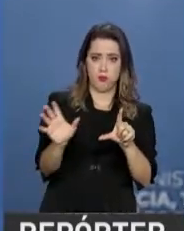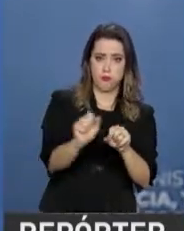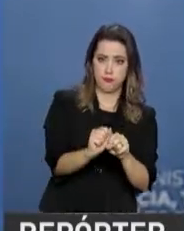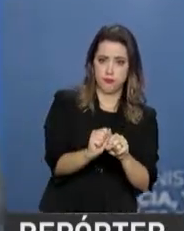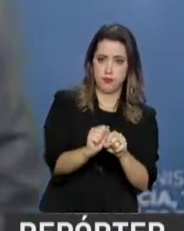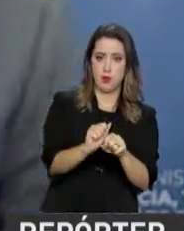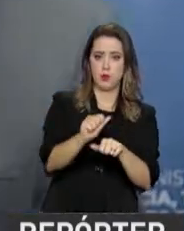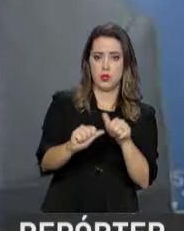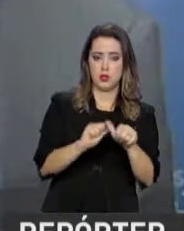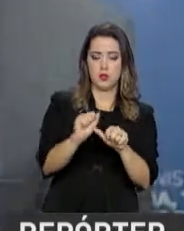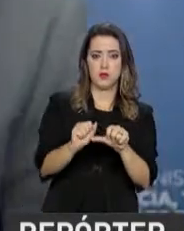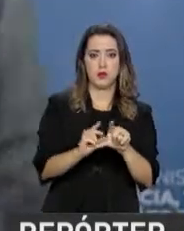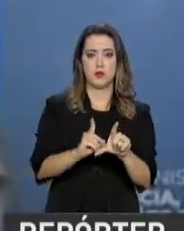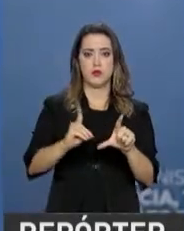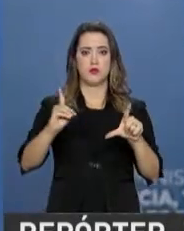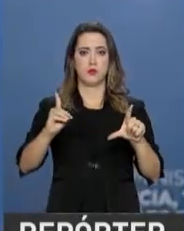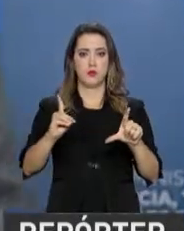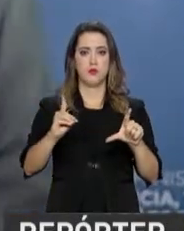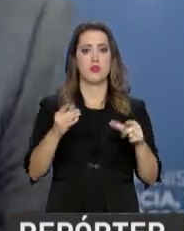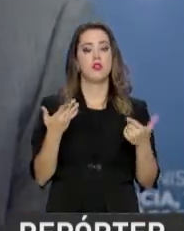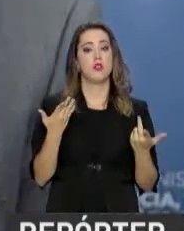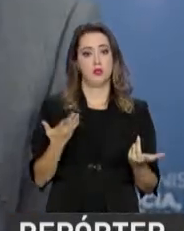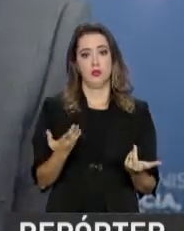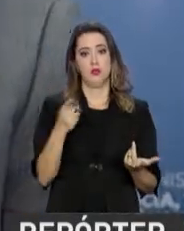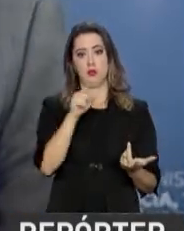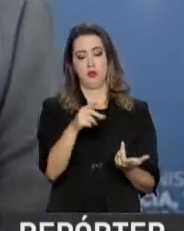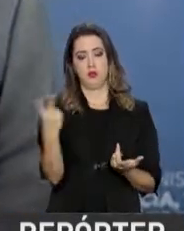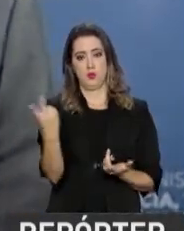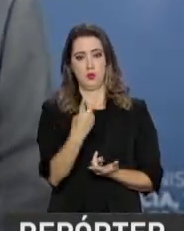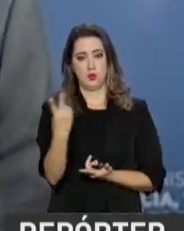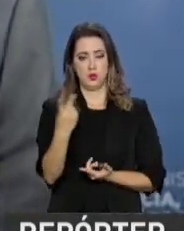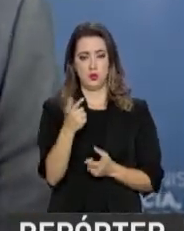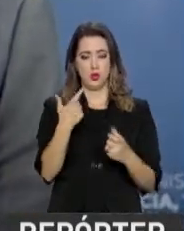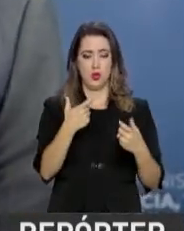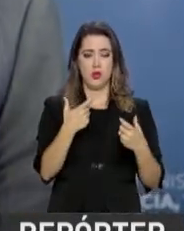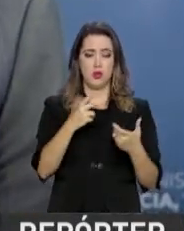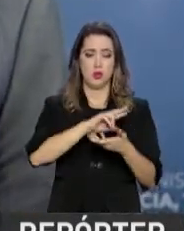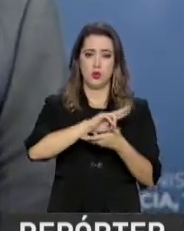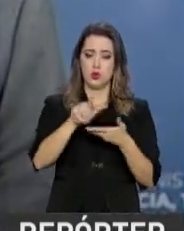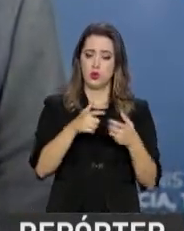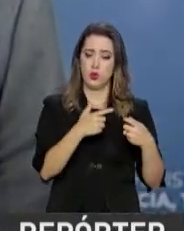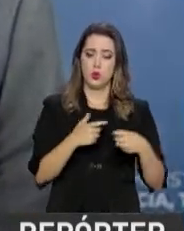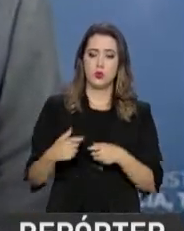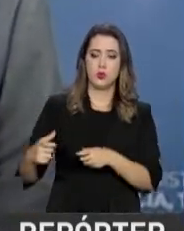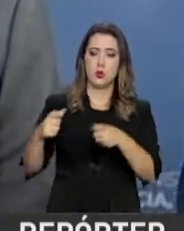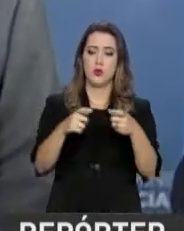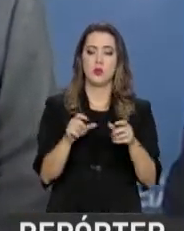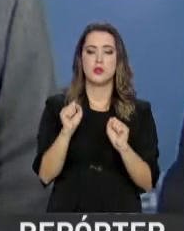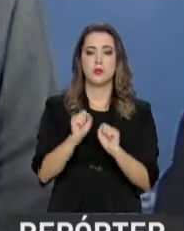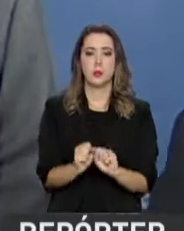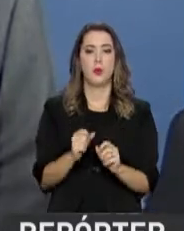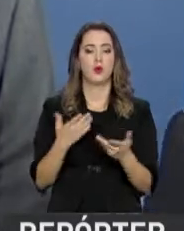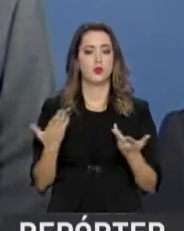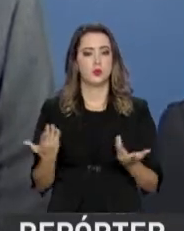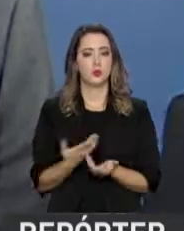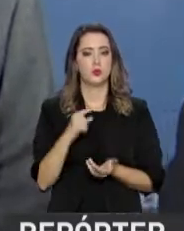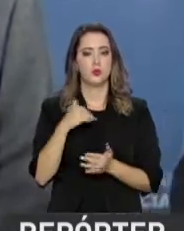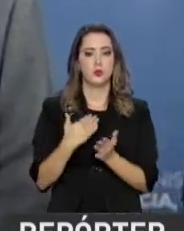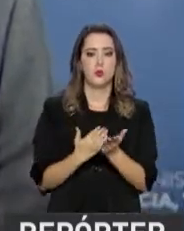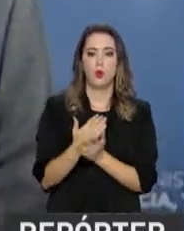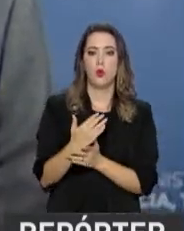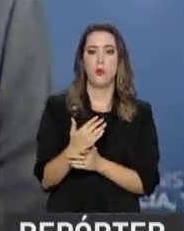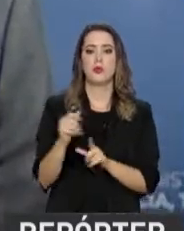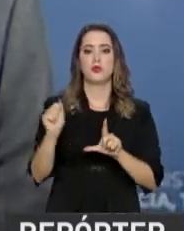21 municípios então esses dois é custos com nós chamamos eles poderão iniciar o